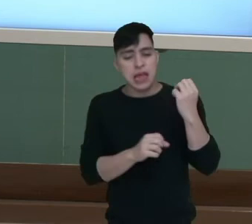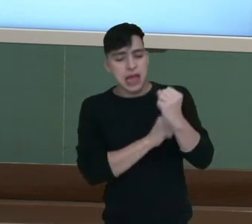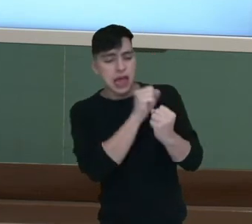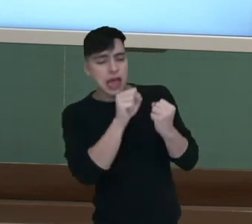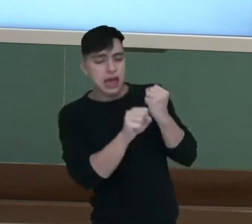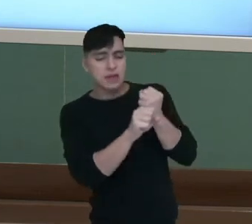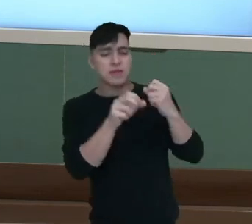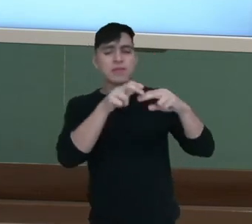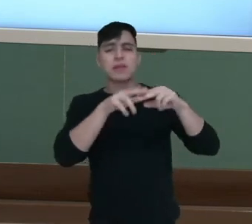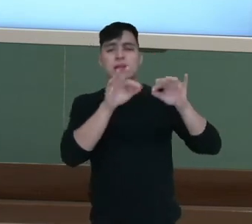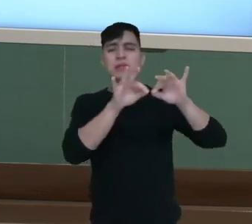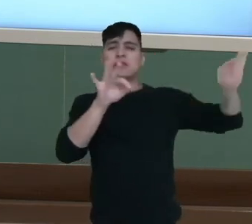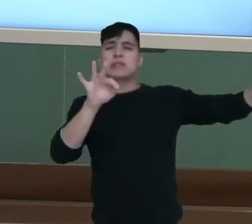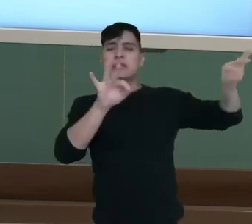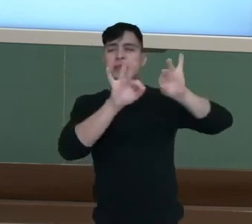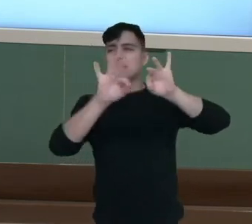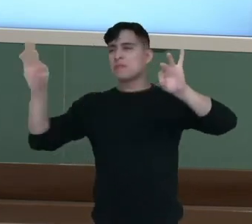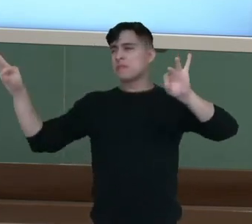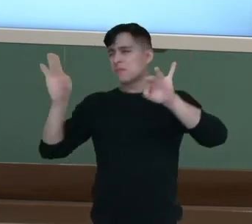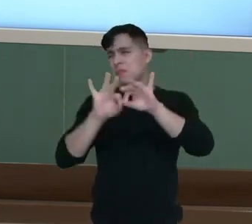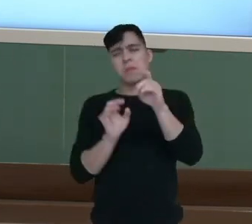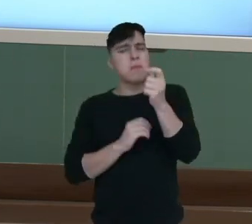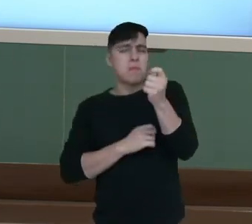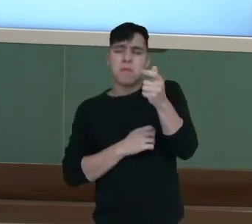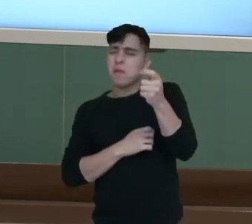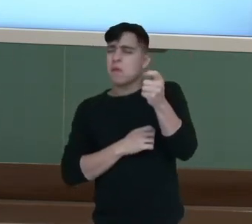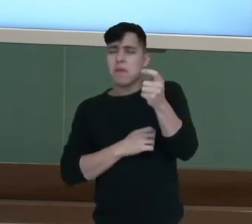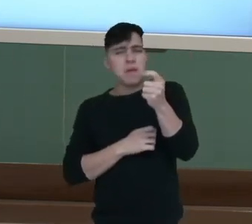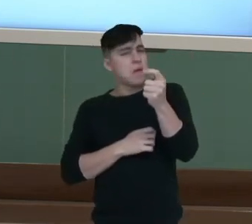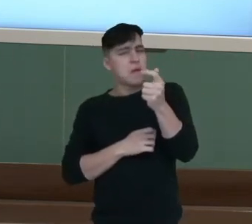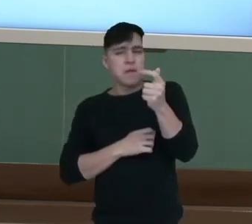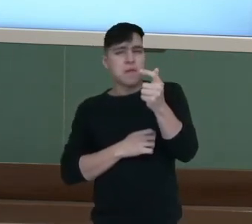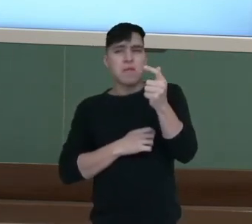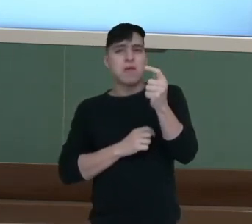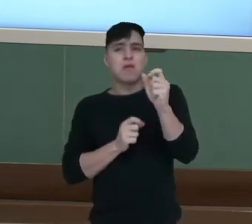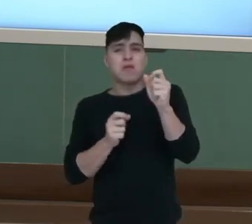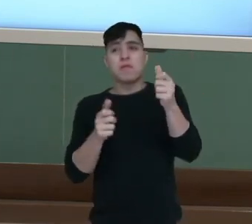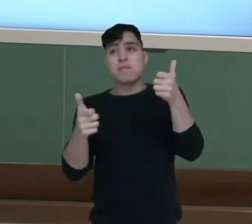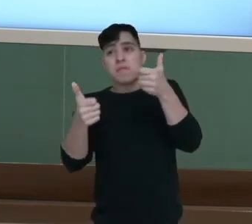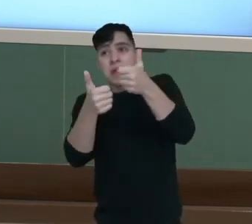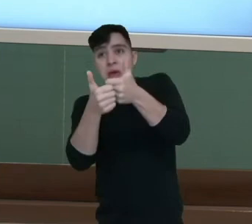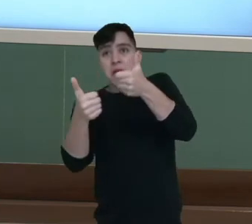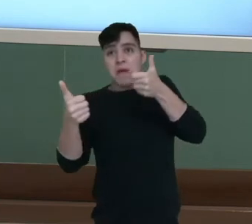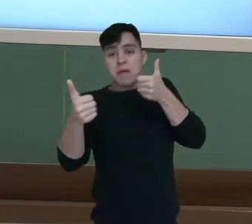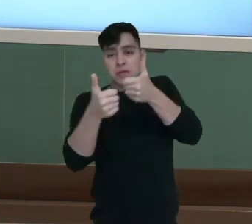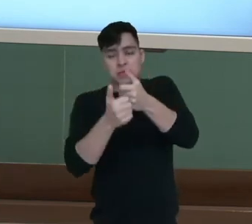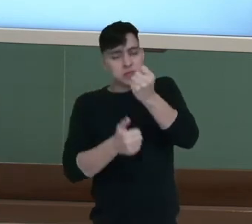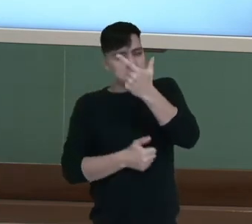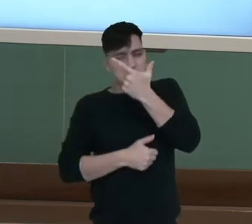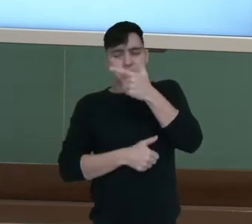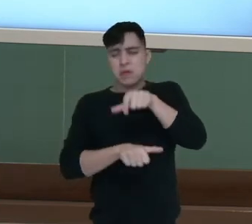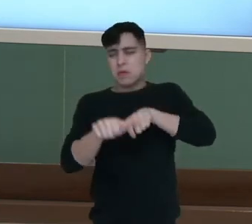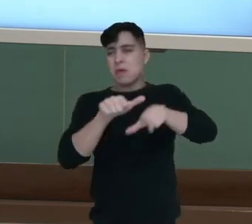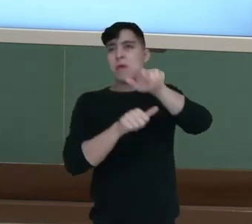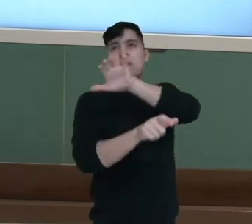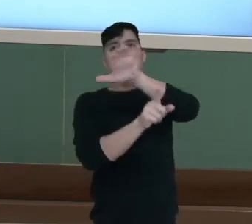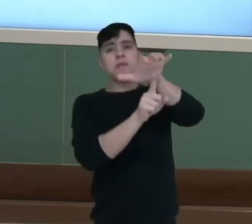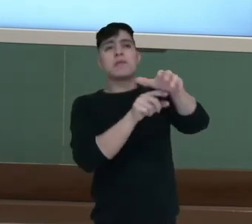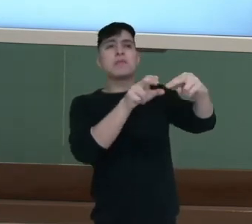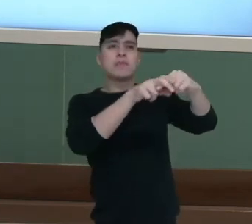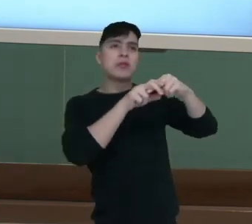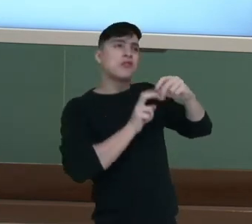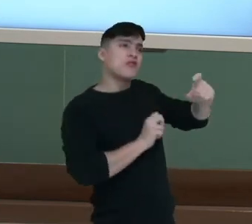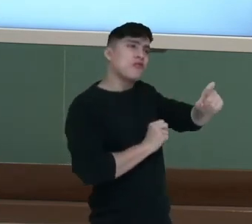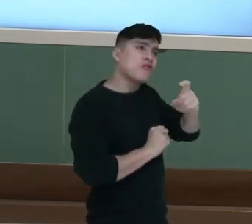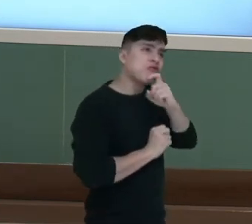distância. Não tem nada a ver, né? E muda muito pouco em relação à intensidade solar aqui, ok? Bem, então,